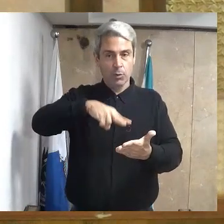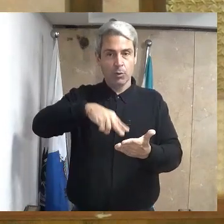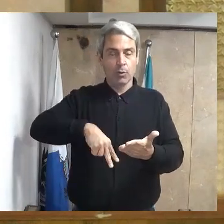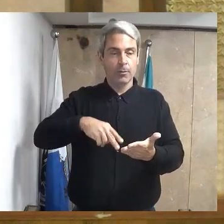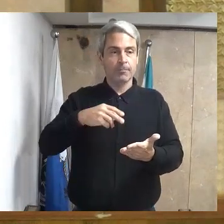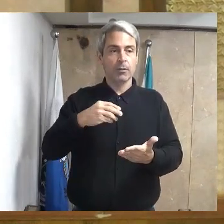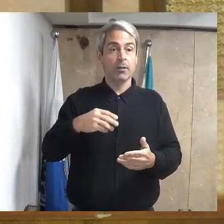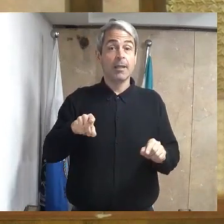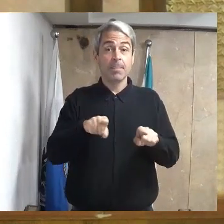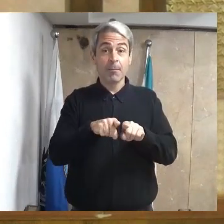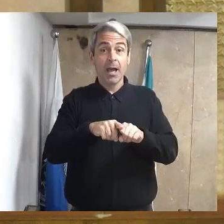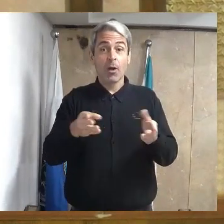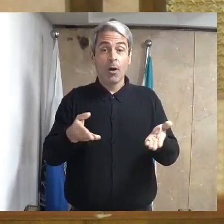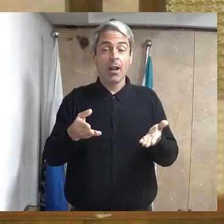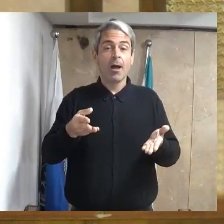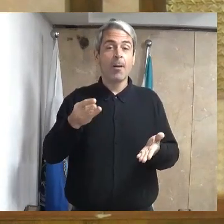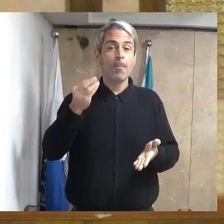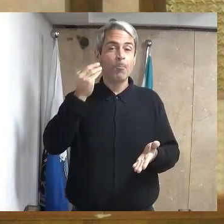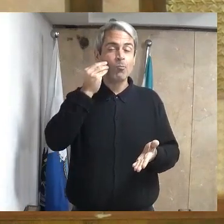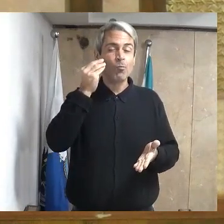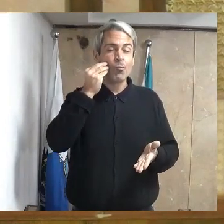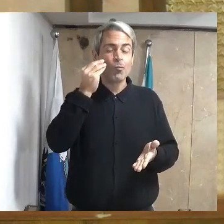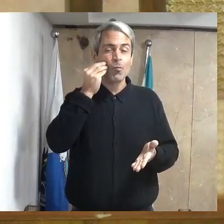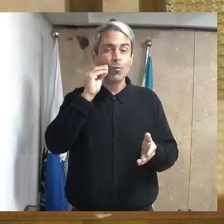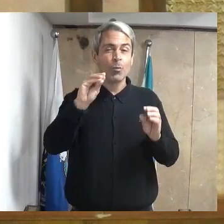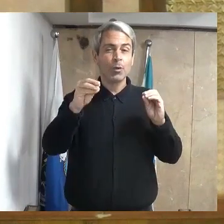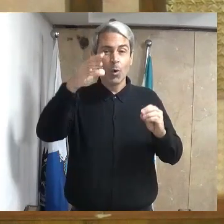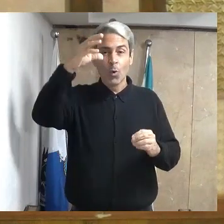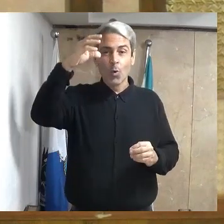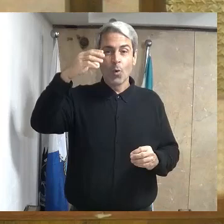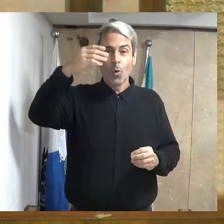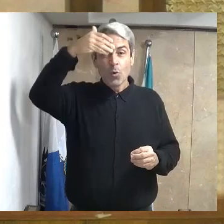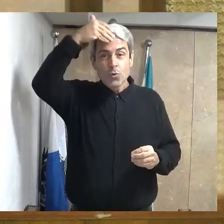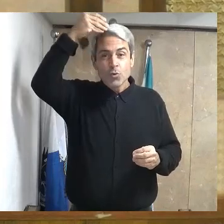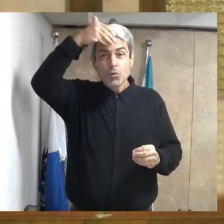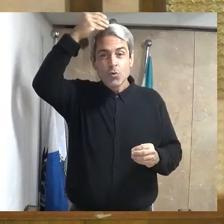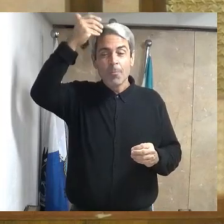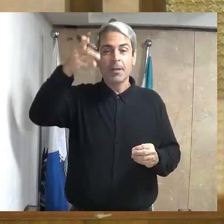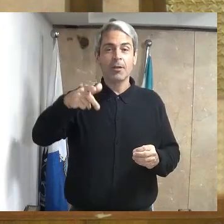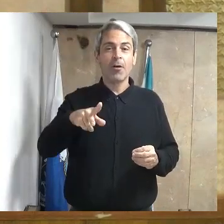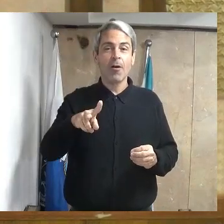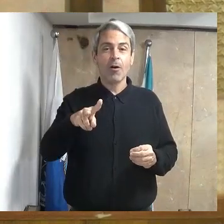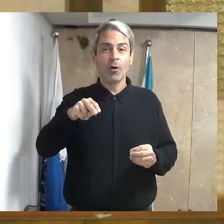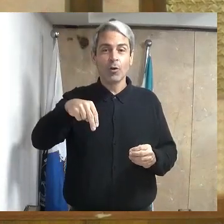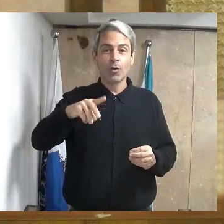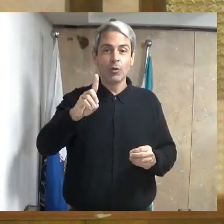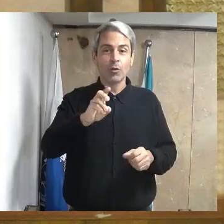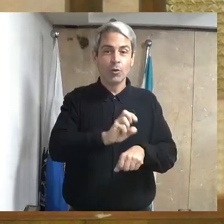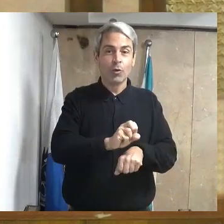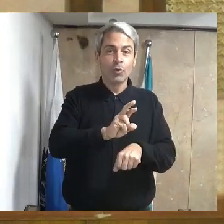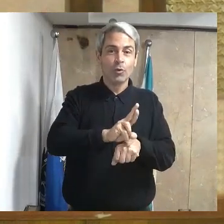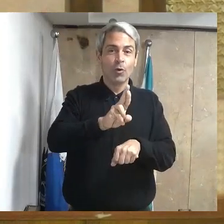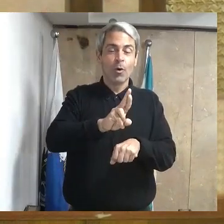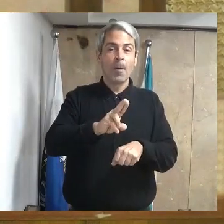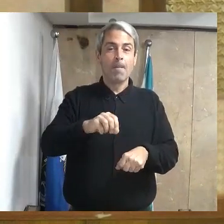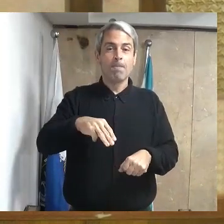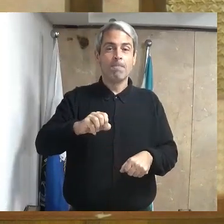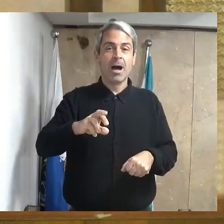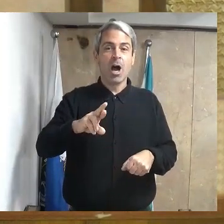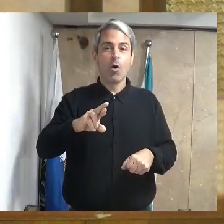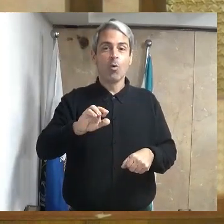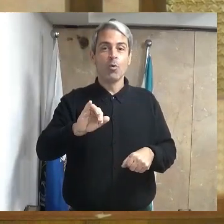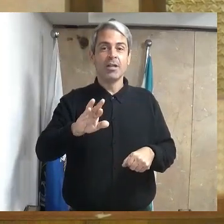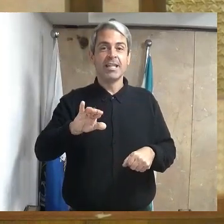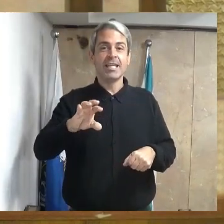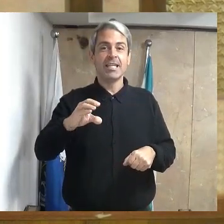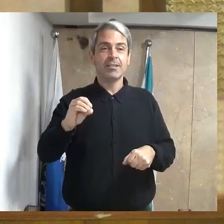um beijão para esse meu amiguinho, meu sobrinho, filho do doutor Maurício, vereador. Mauricinho, eu vi